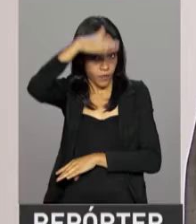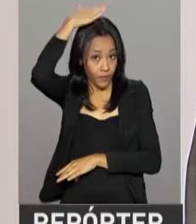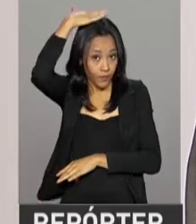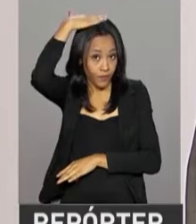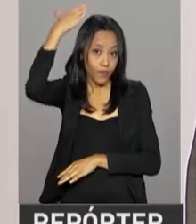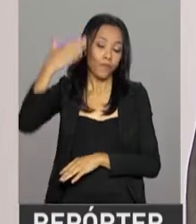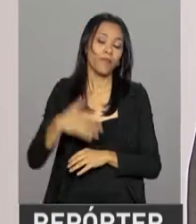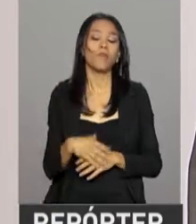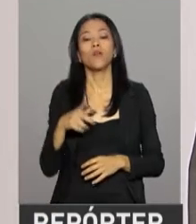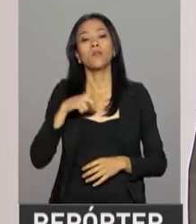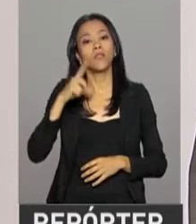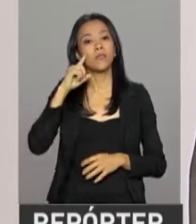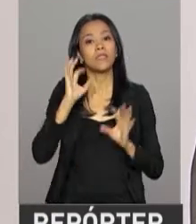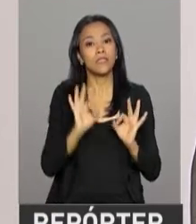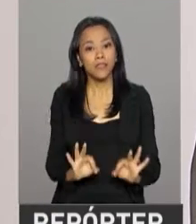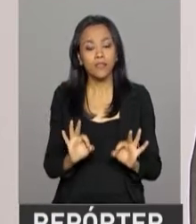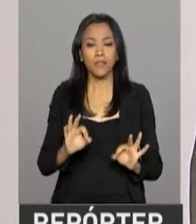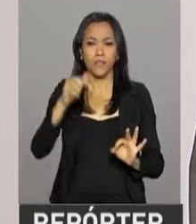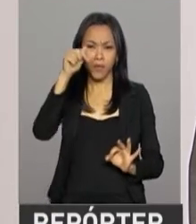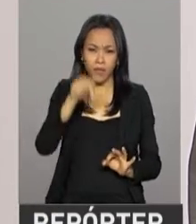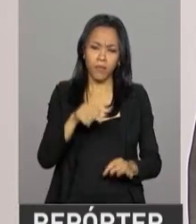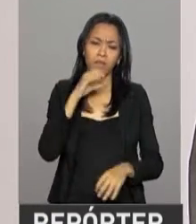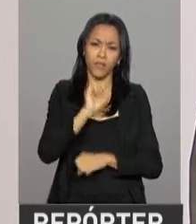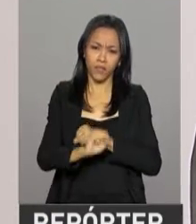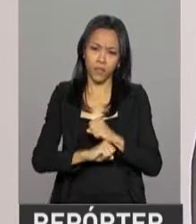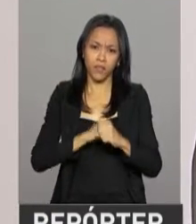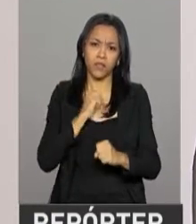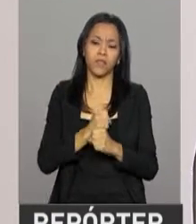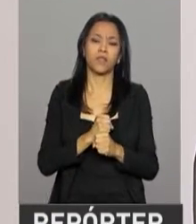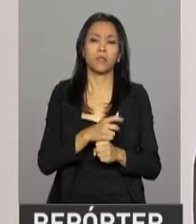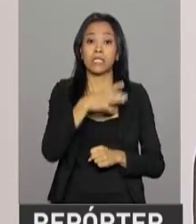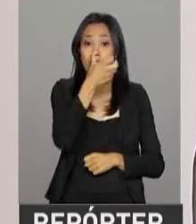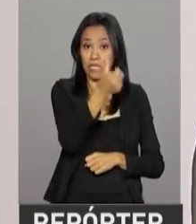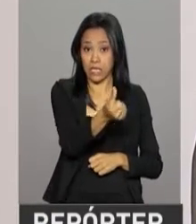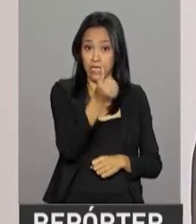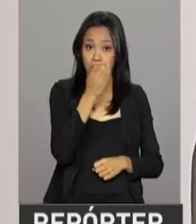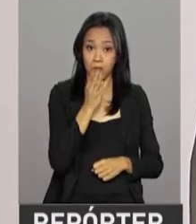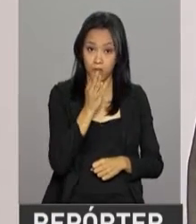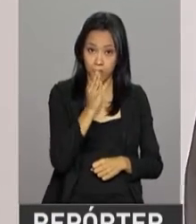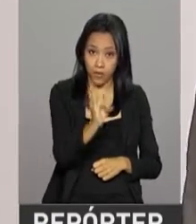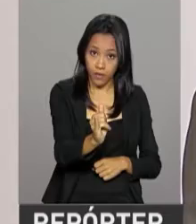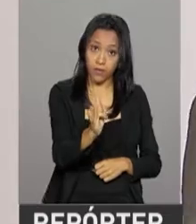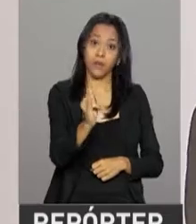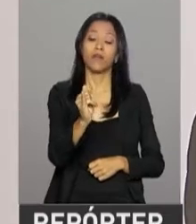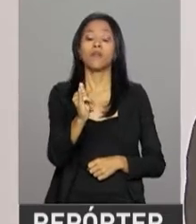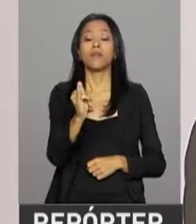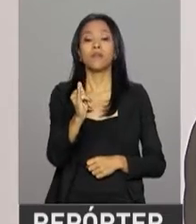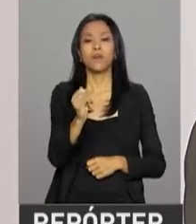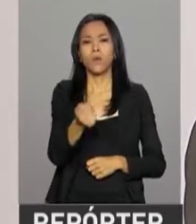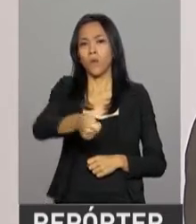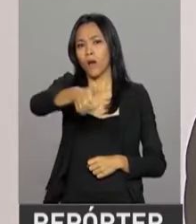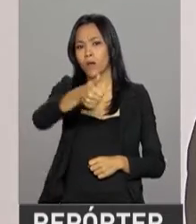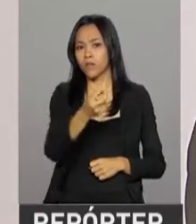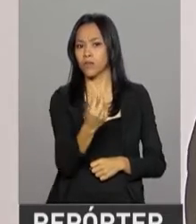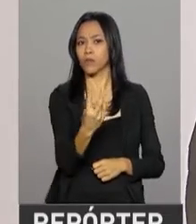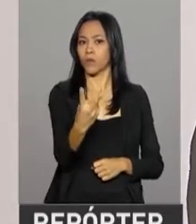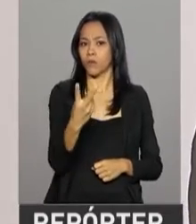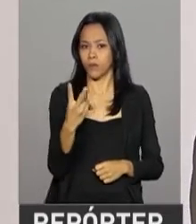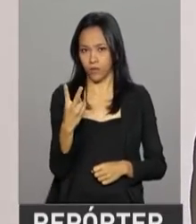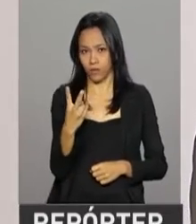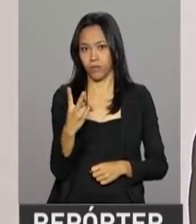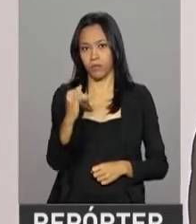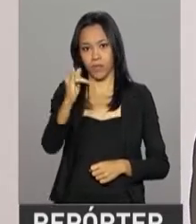nossa verba para saneamento neste ano a verba significativa de 6 bilhões e ainda remanesce quase 2 bilhões mais ou menos